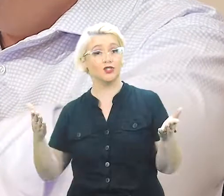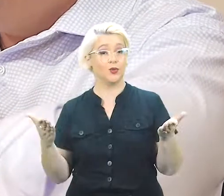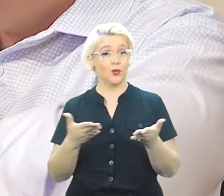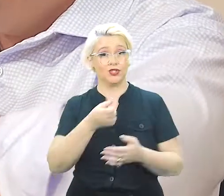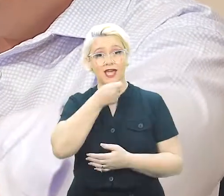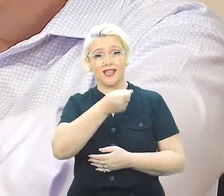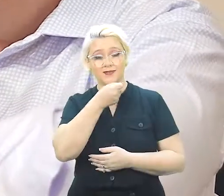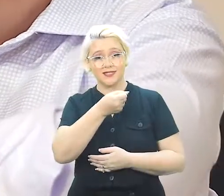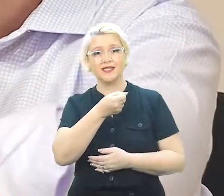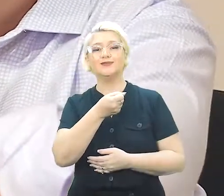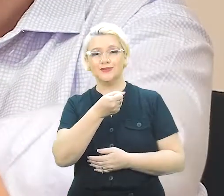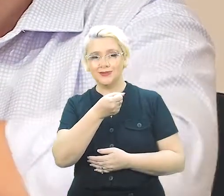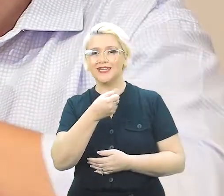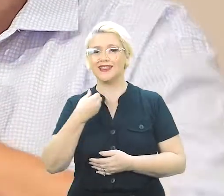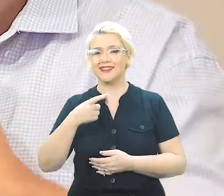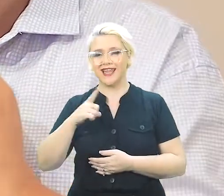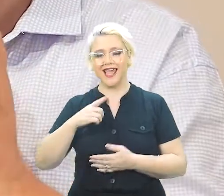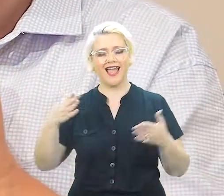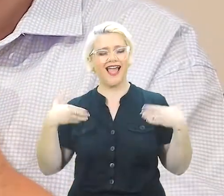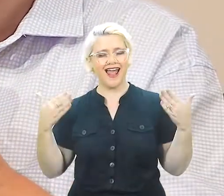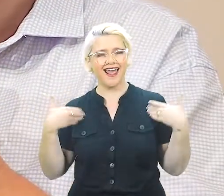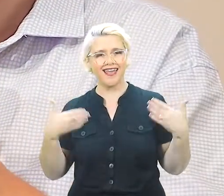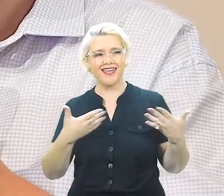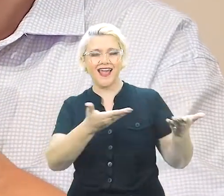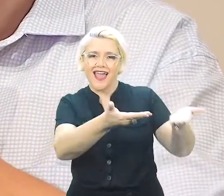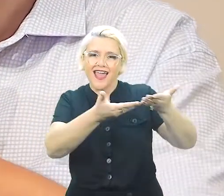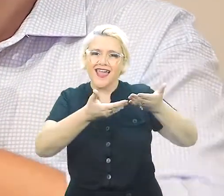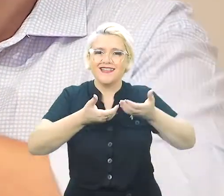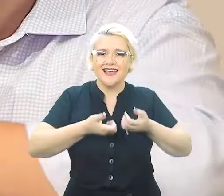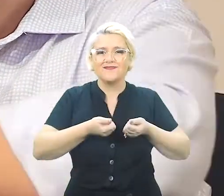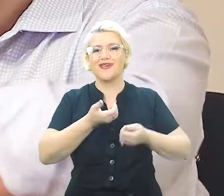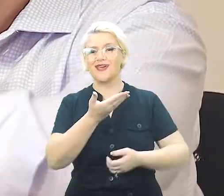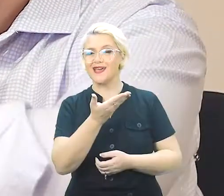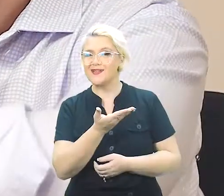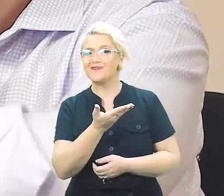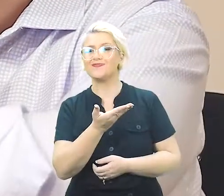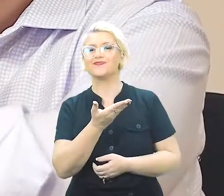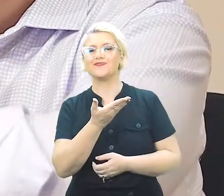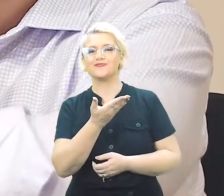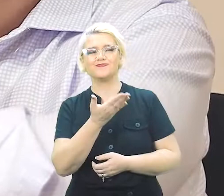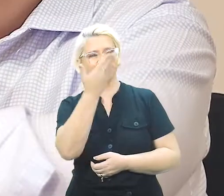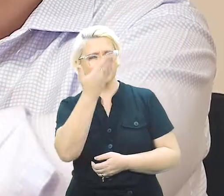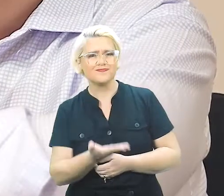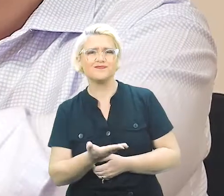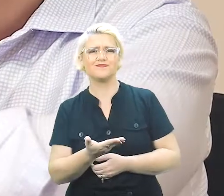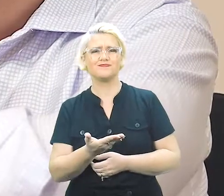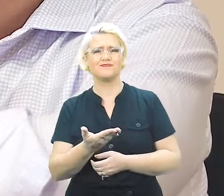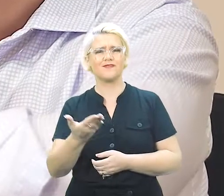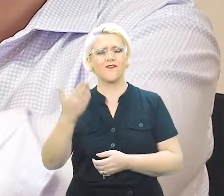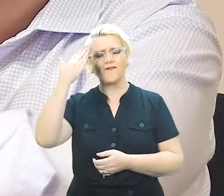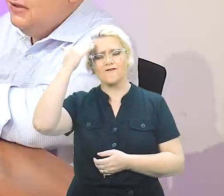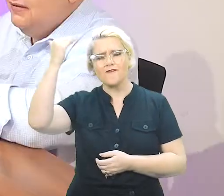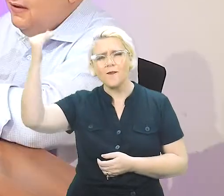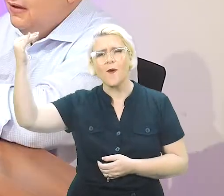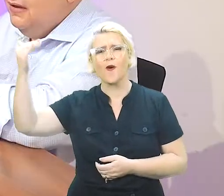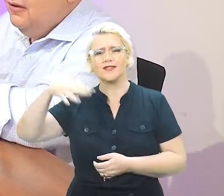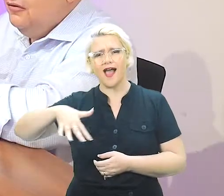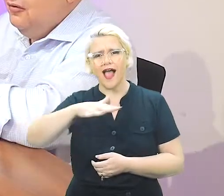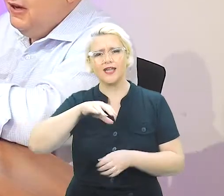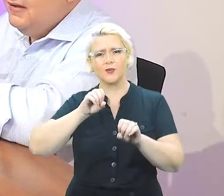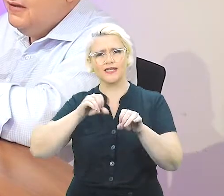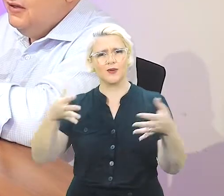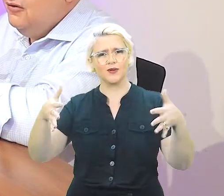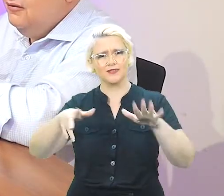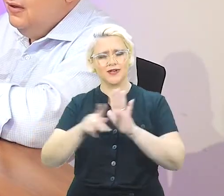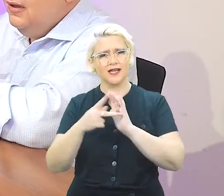Hoje conosco temos a alegria de receber a grande pensadora da educação inclusiva